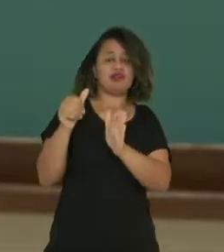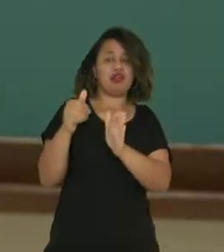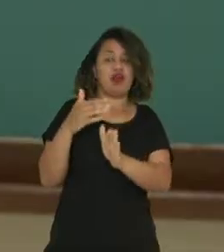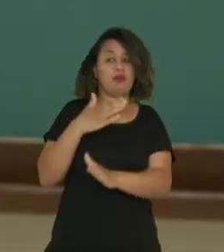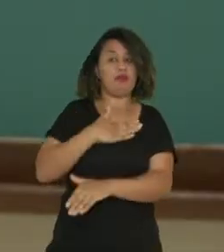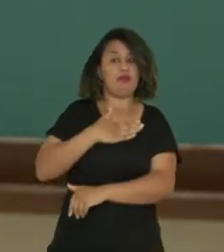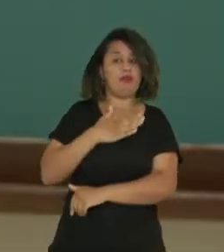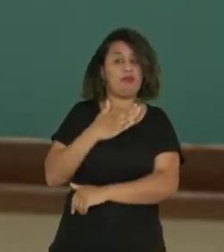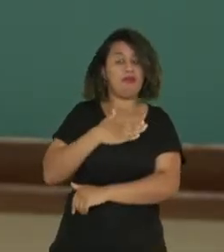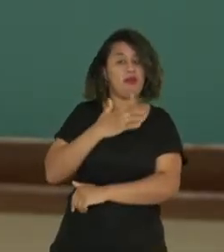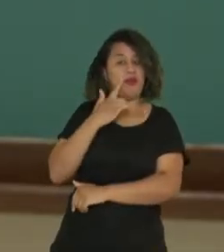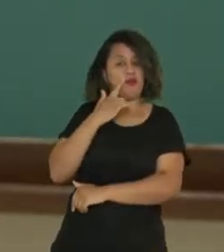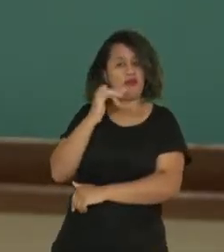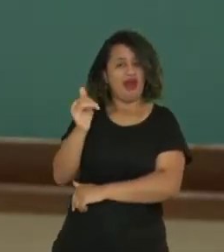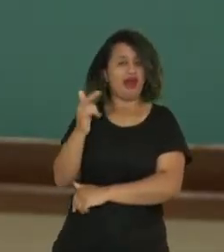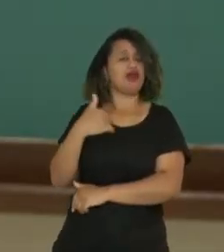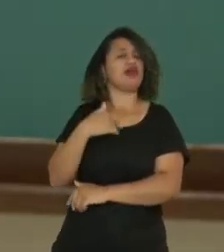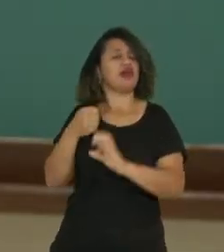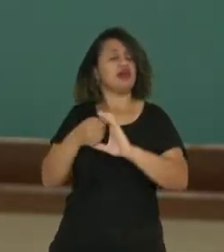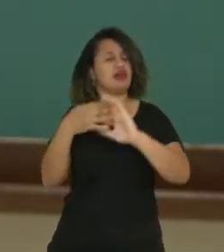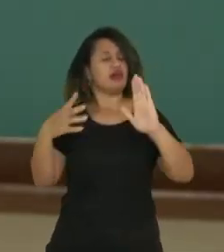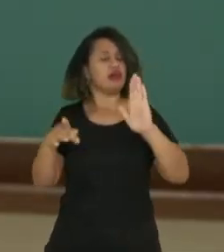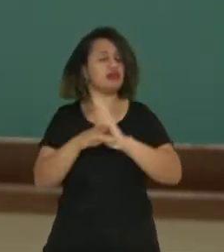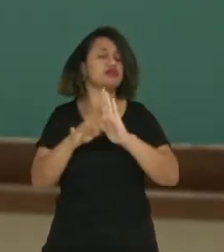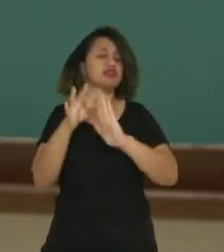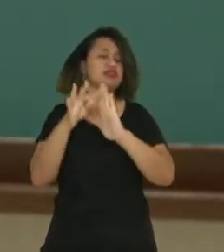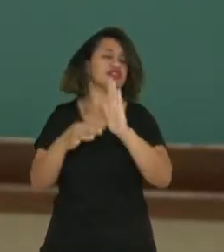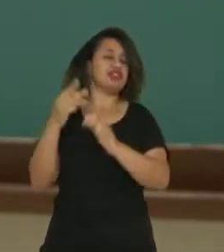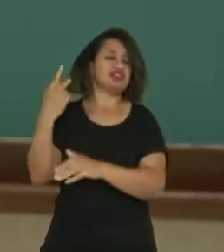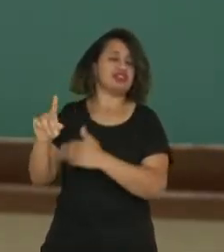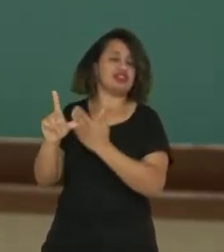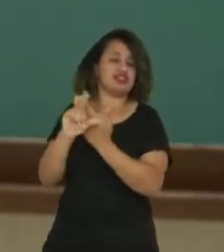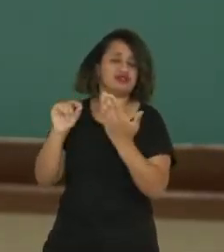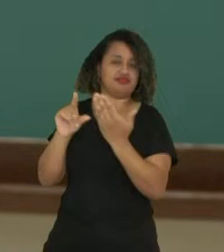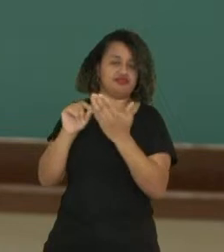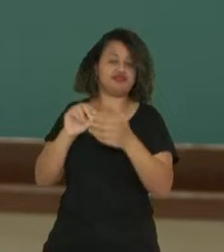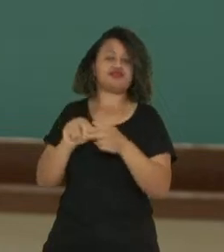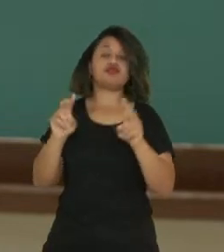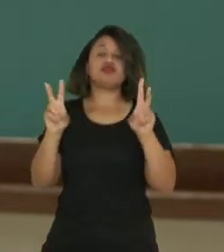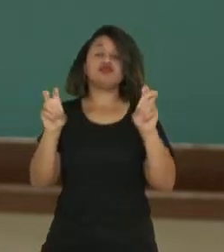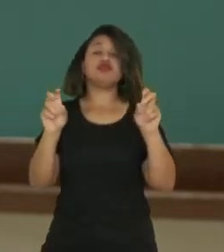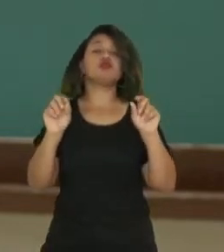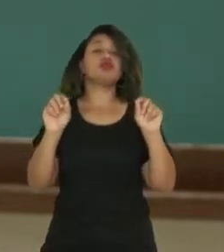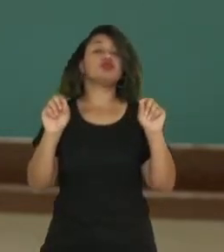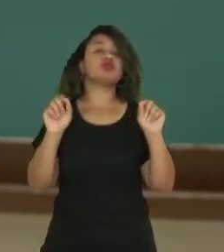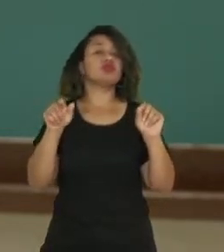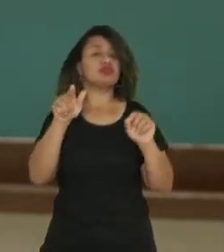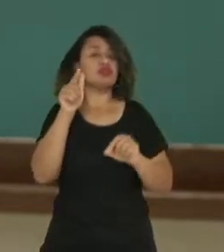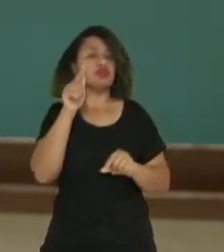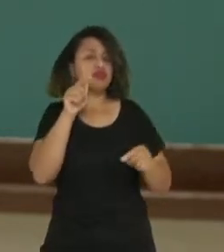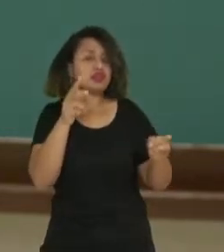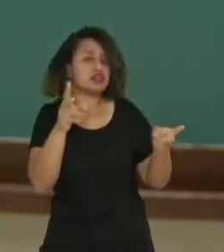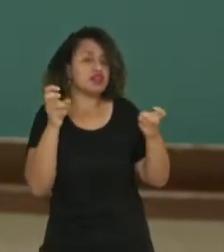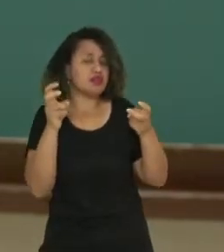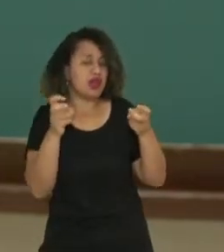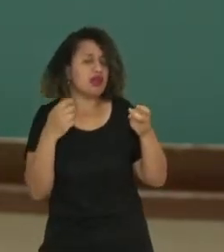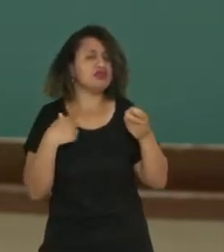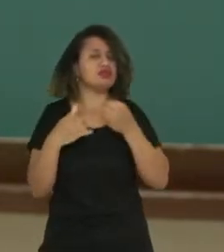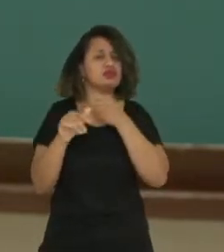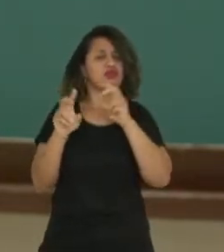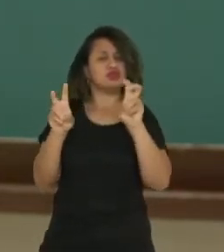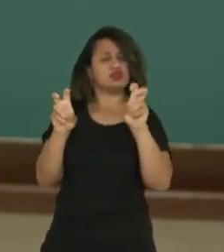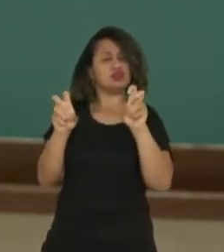é uma característica já do texto da Geni. O título da crônica, você percebeu? Será que pelo título